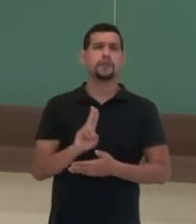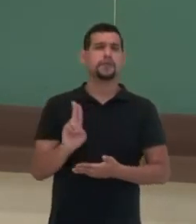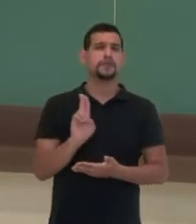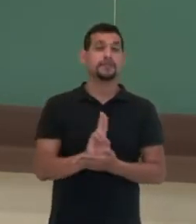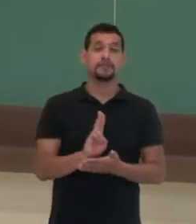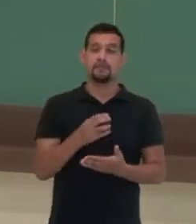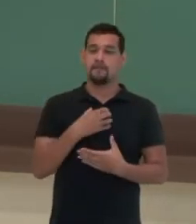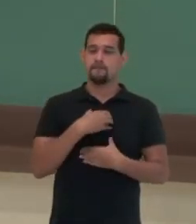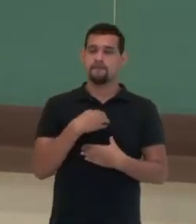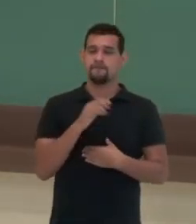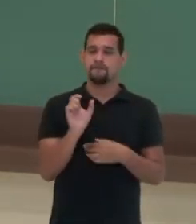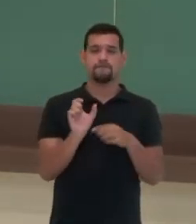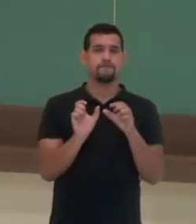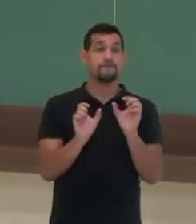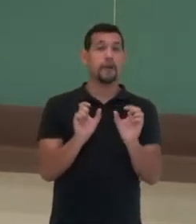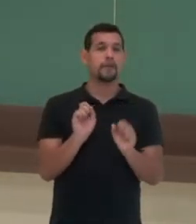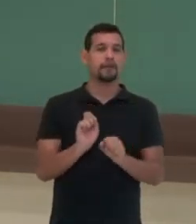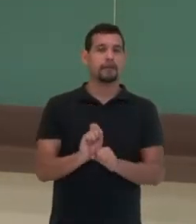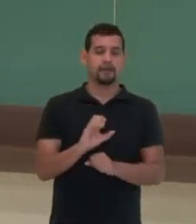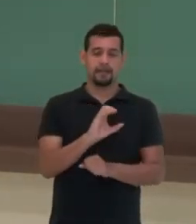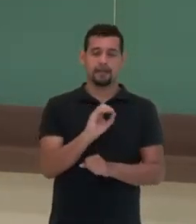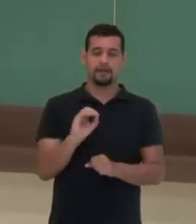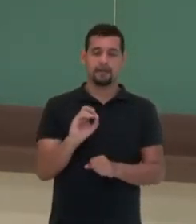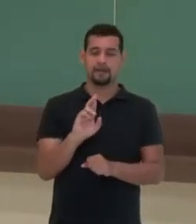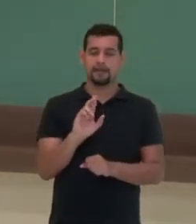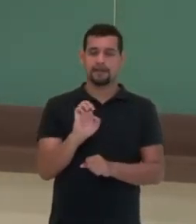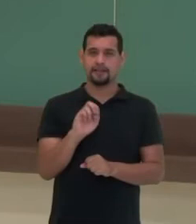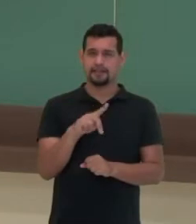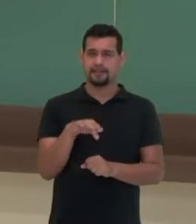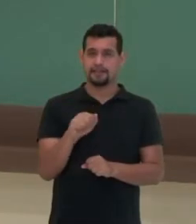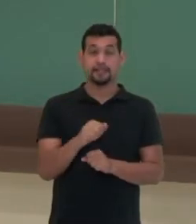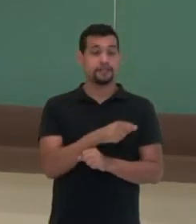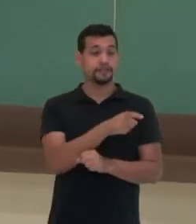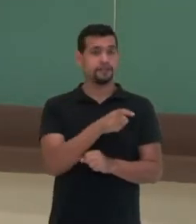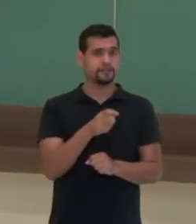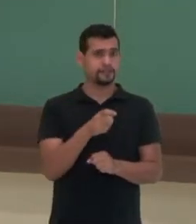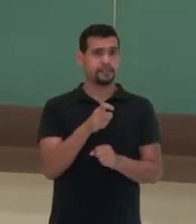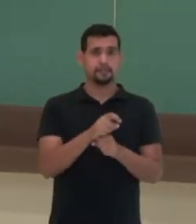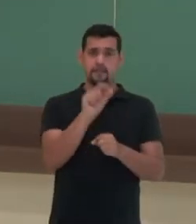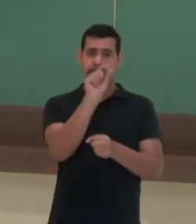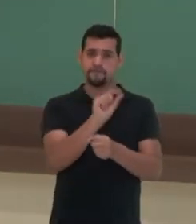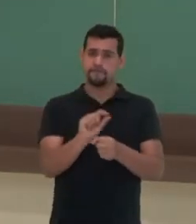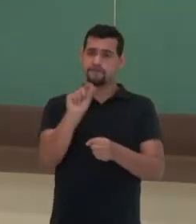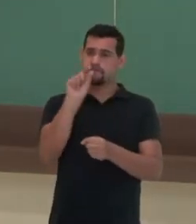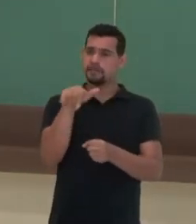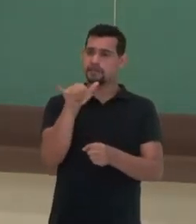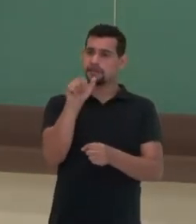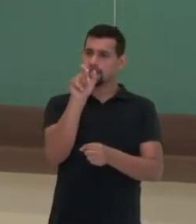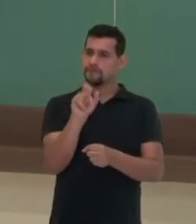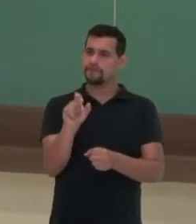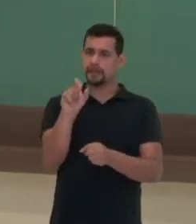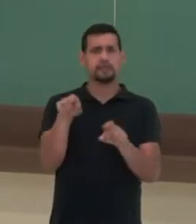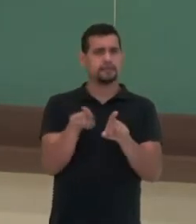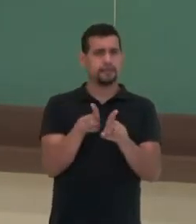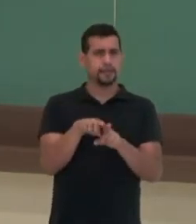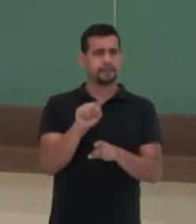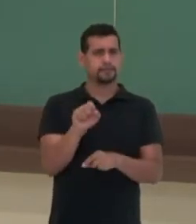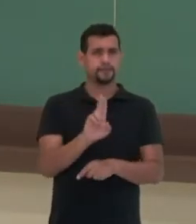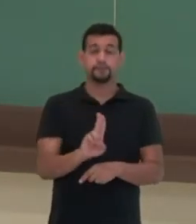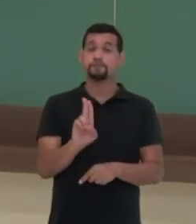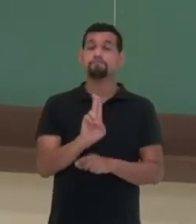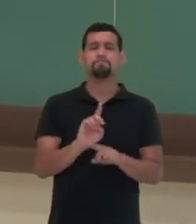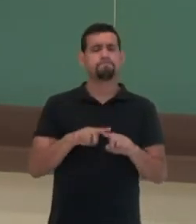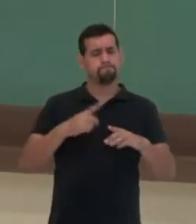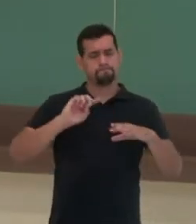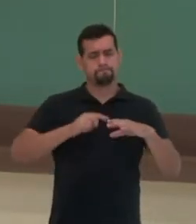essas formulinhas da coordenada do vértice, o x do vértice e o y do vértice, ok? Então vamos